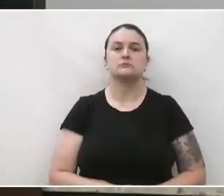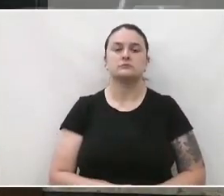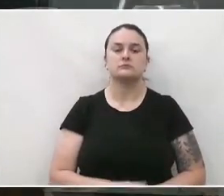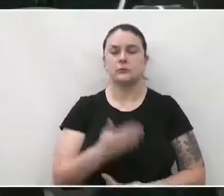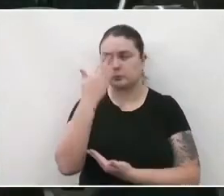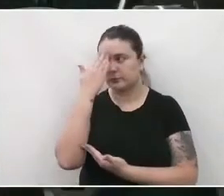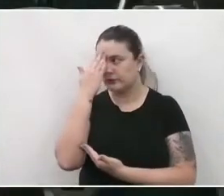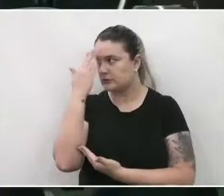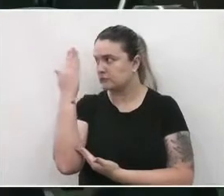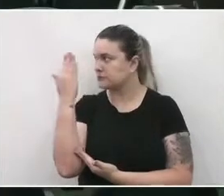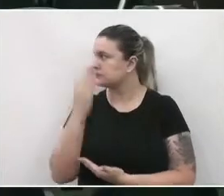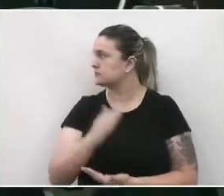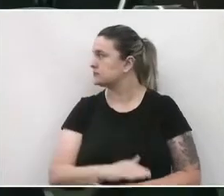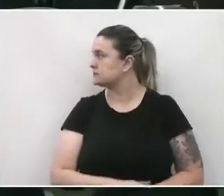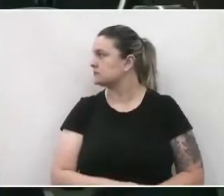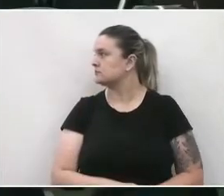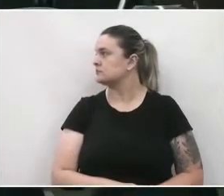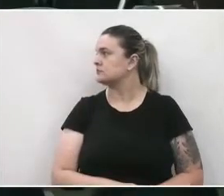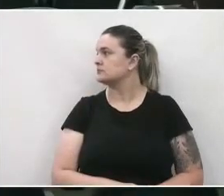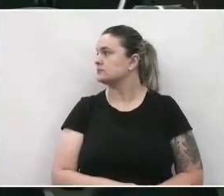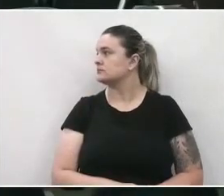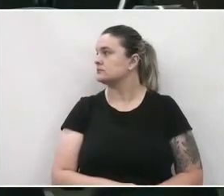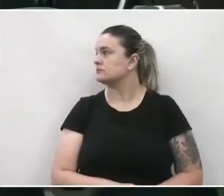Muito obrigado.